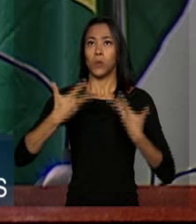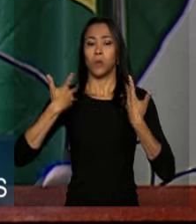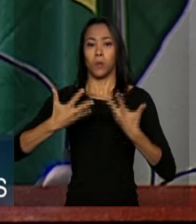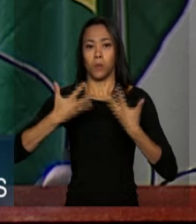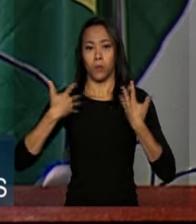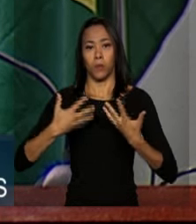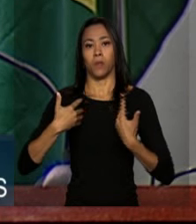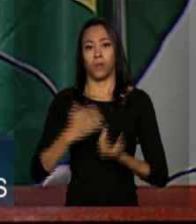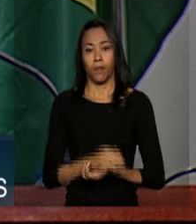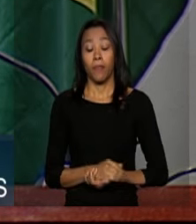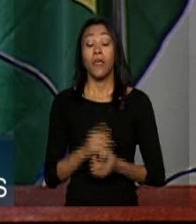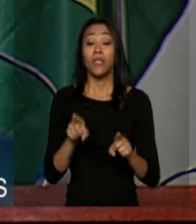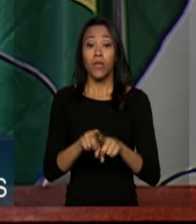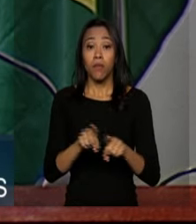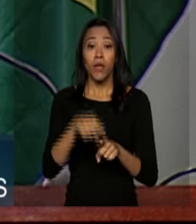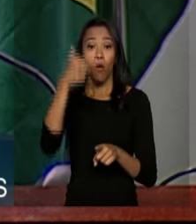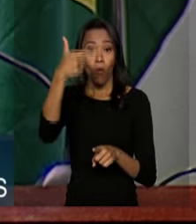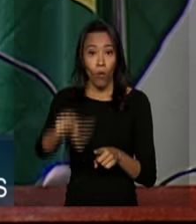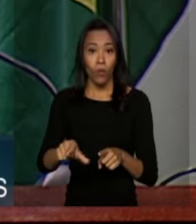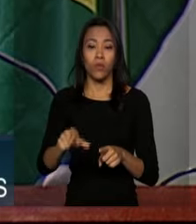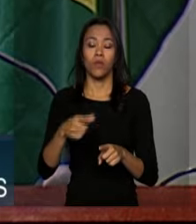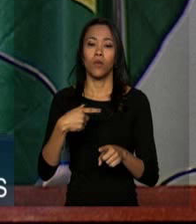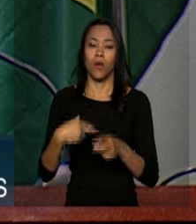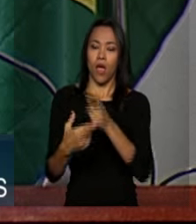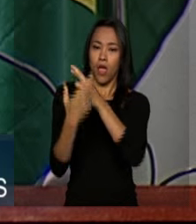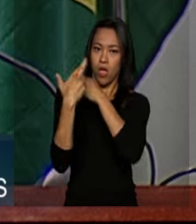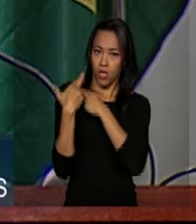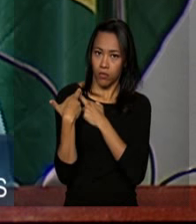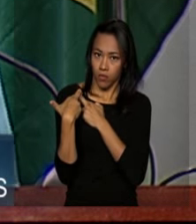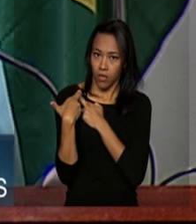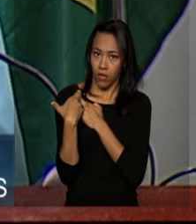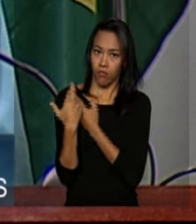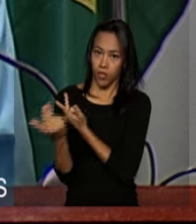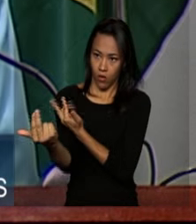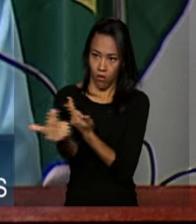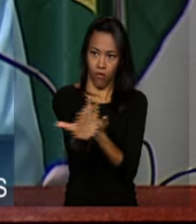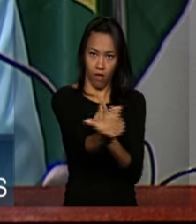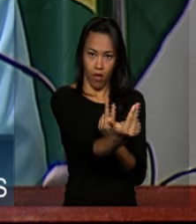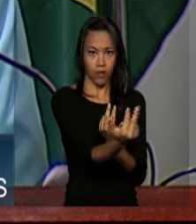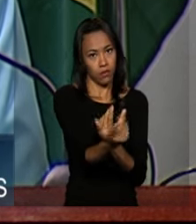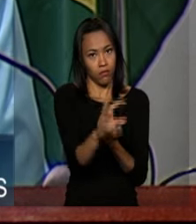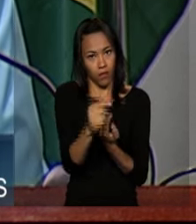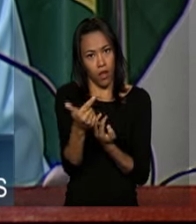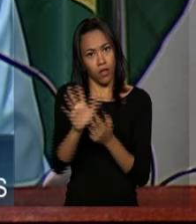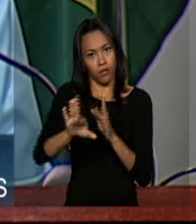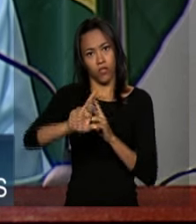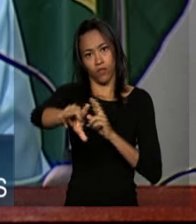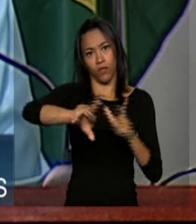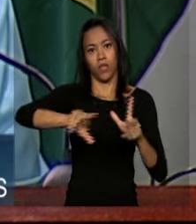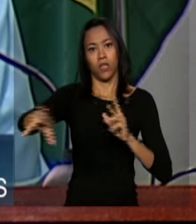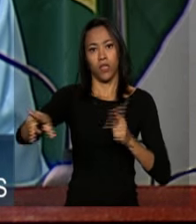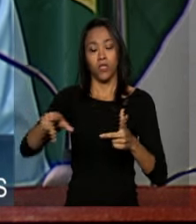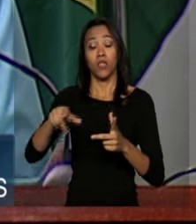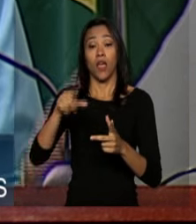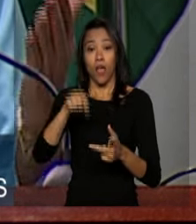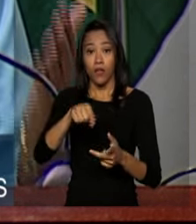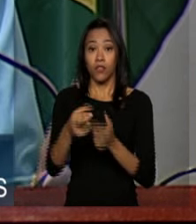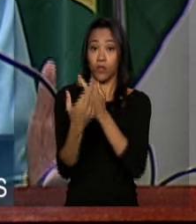o princípio das responsabilidades comuns, porém diferenciadas, preserva e